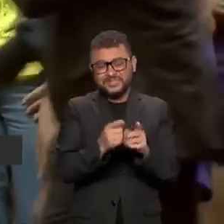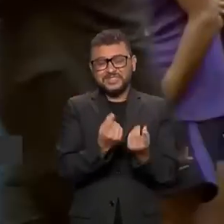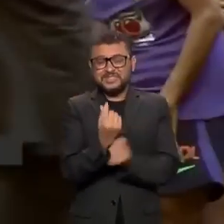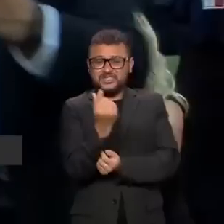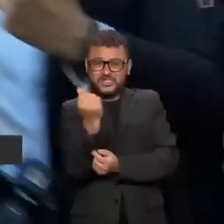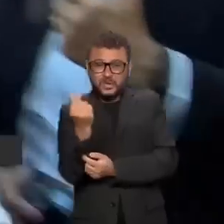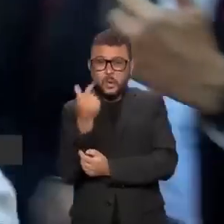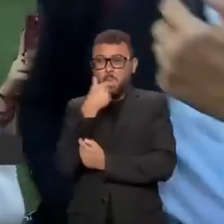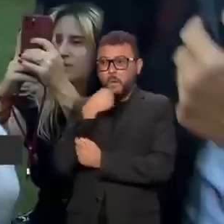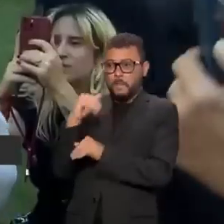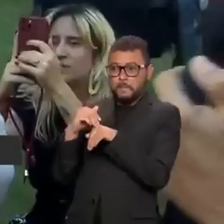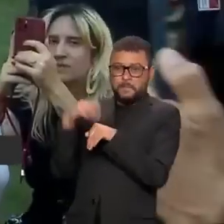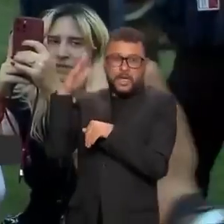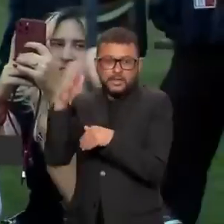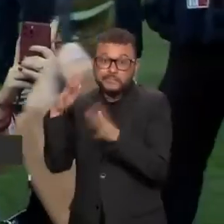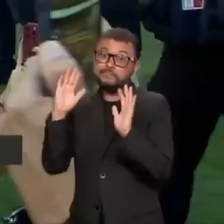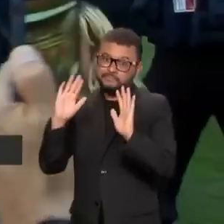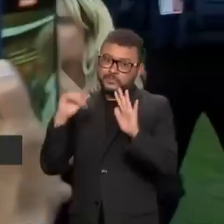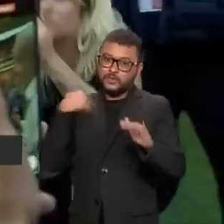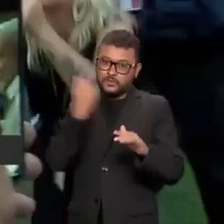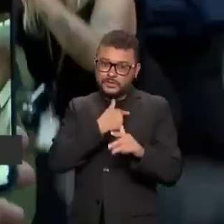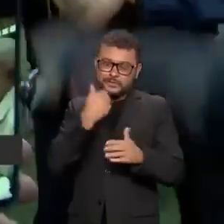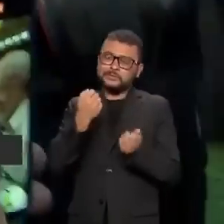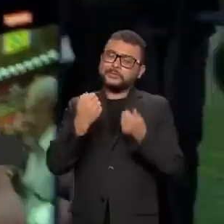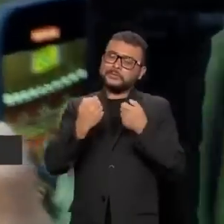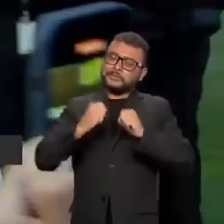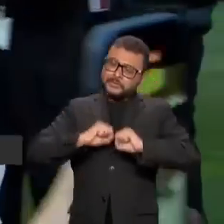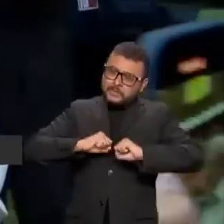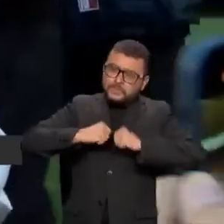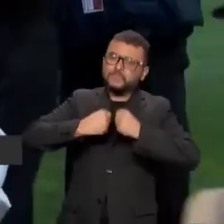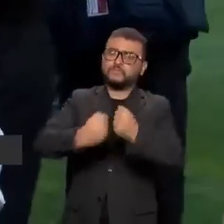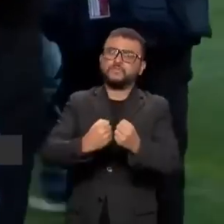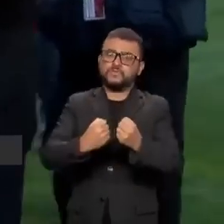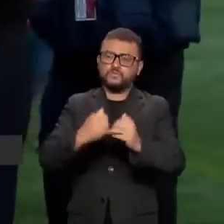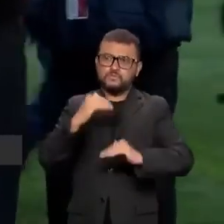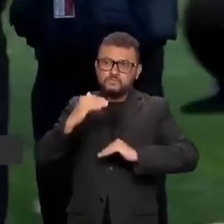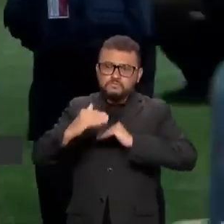salarial que existe. Mas a gente vai evoluindo.